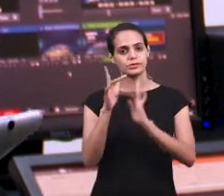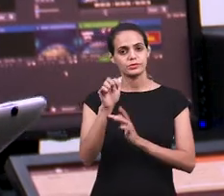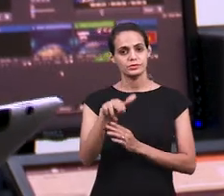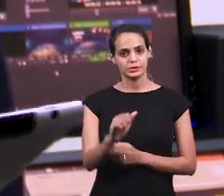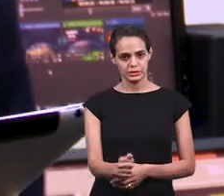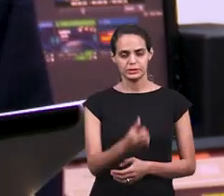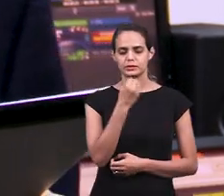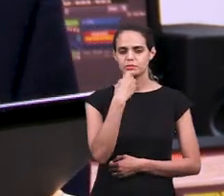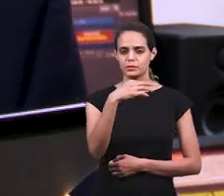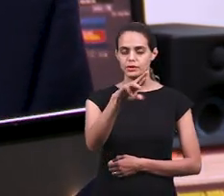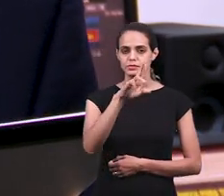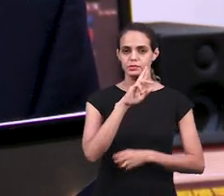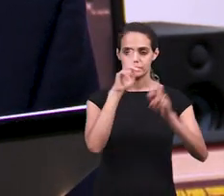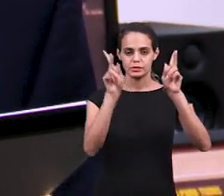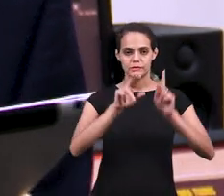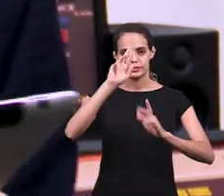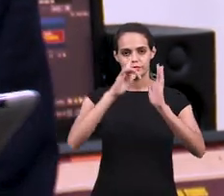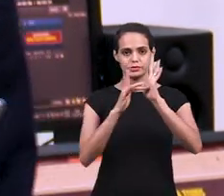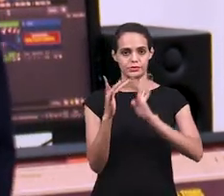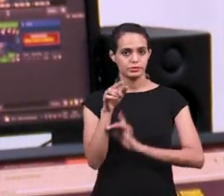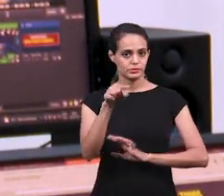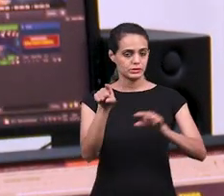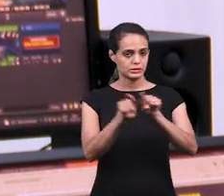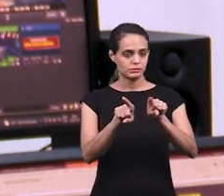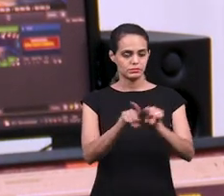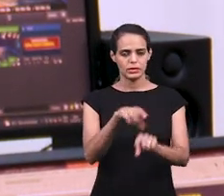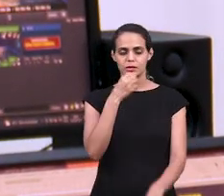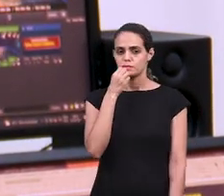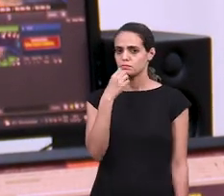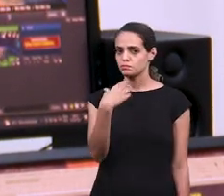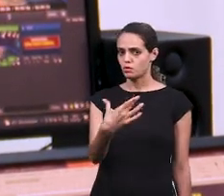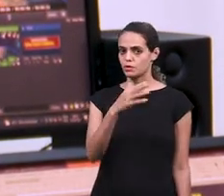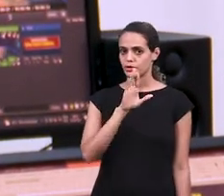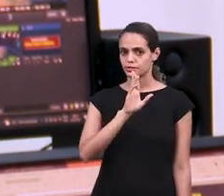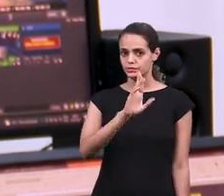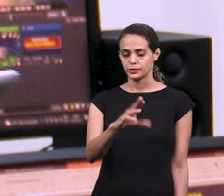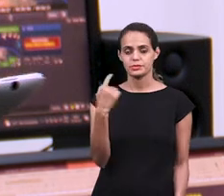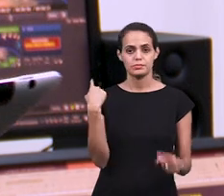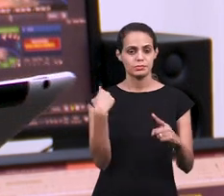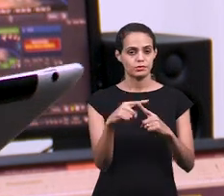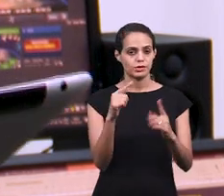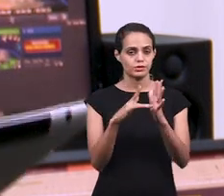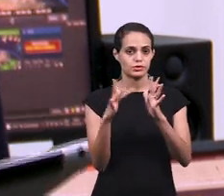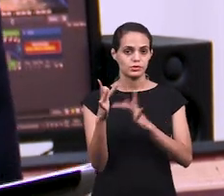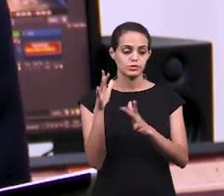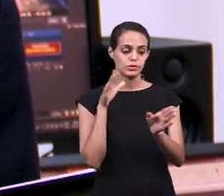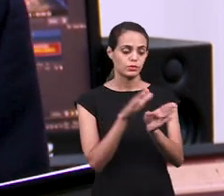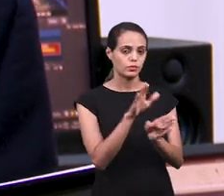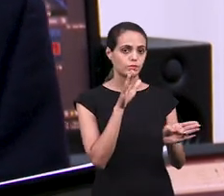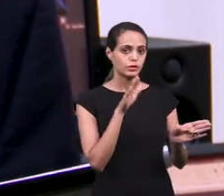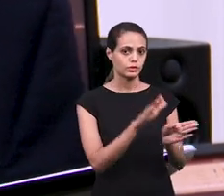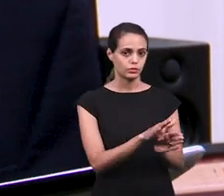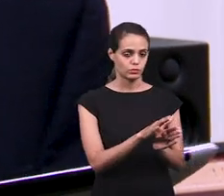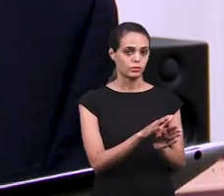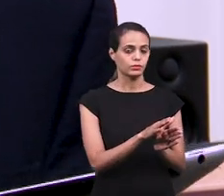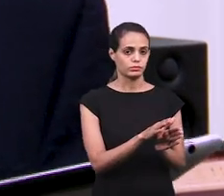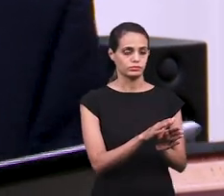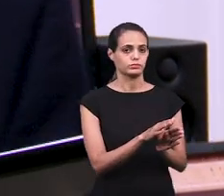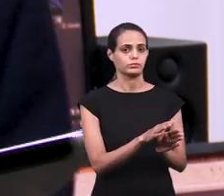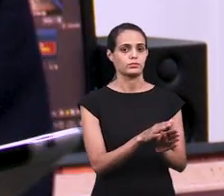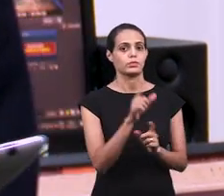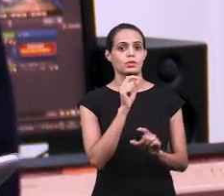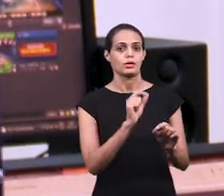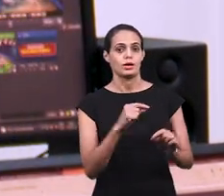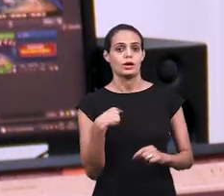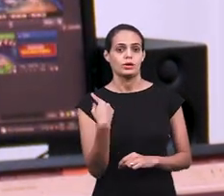colocada a sua resposta. A paz do Senhor Jesus para você também. Foi bem colocado ali no sentido de que a recomendação do Senhor Jesus foi